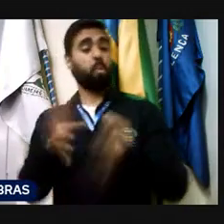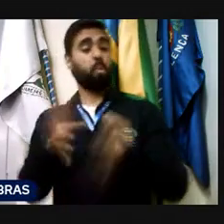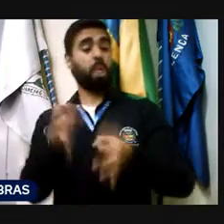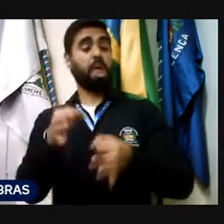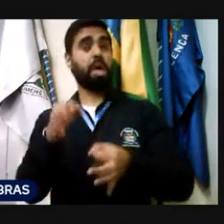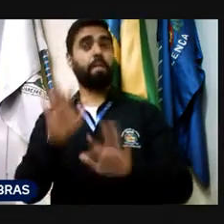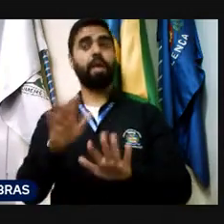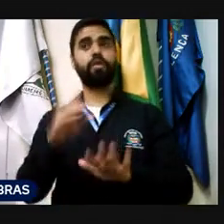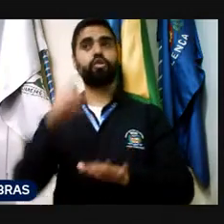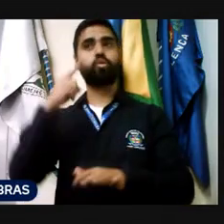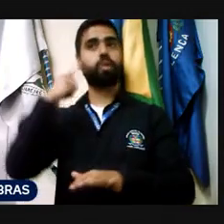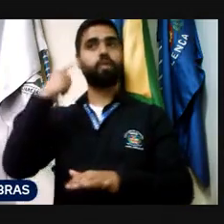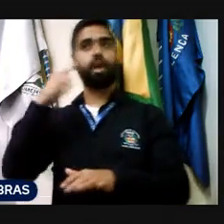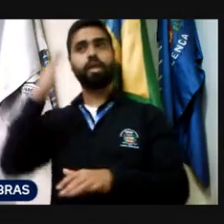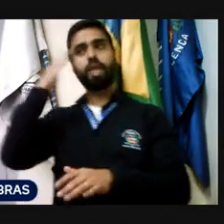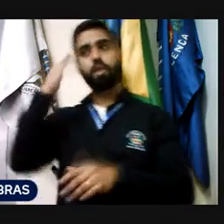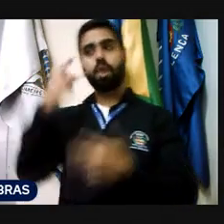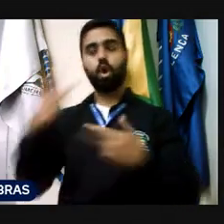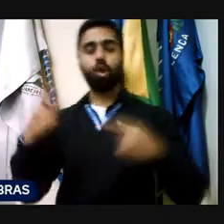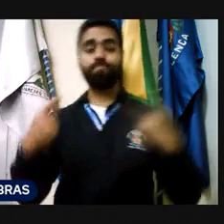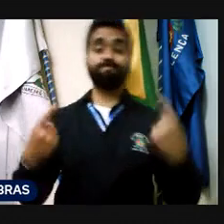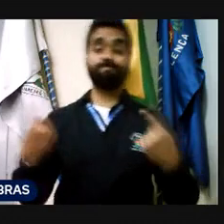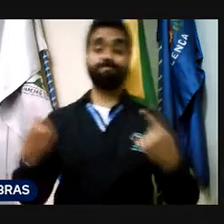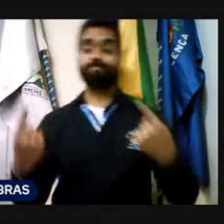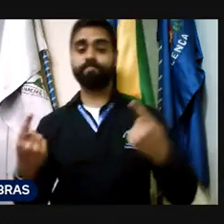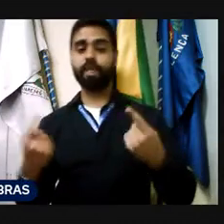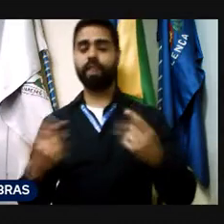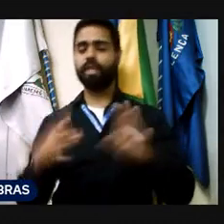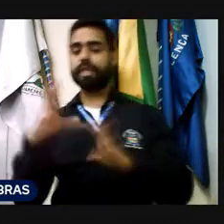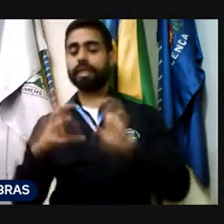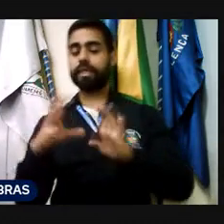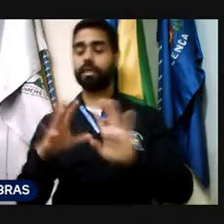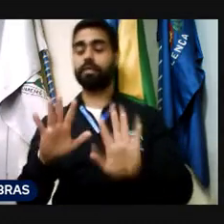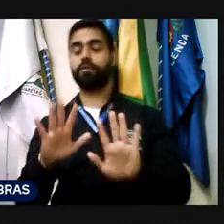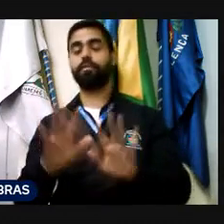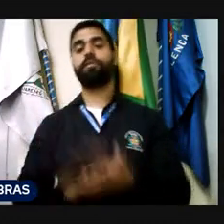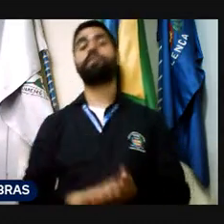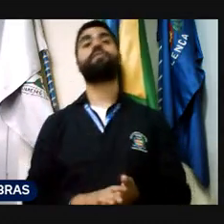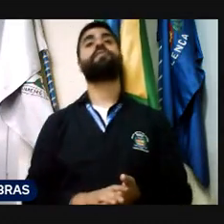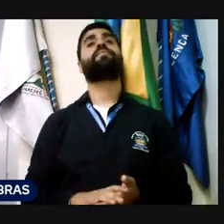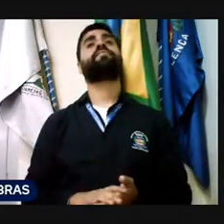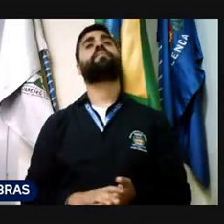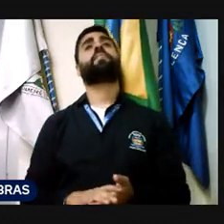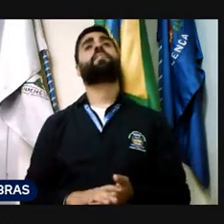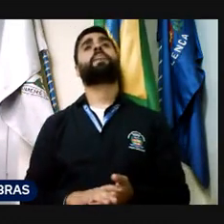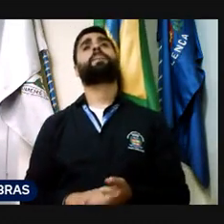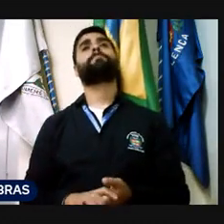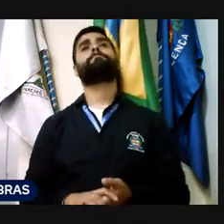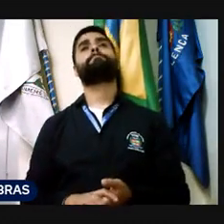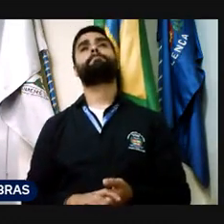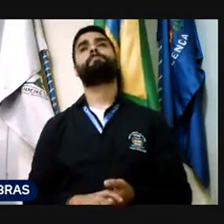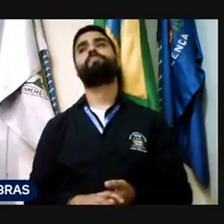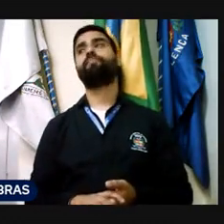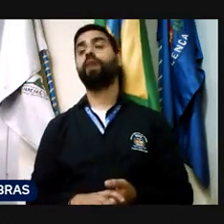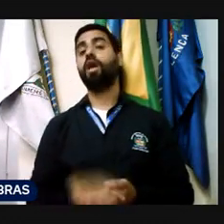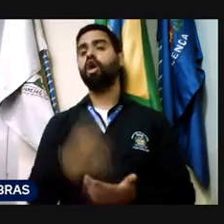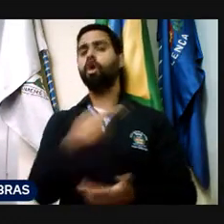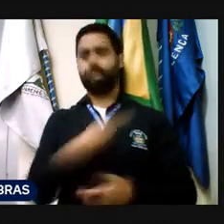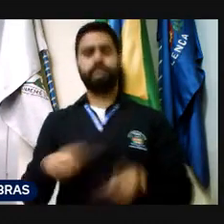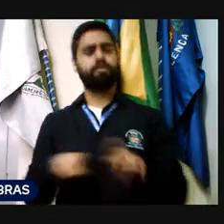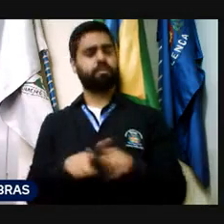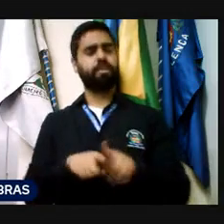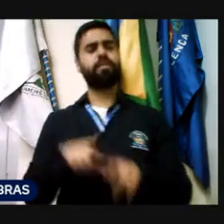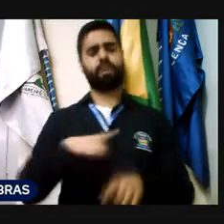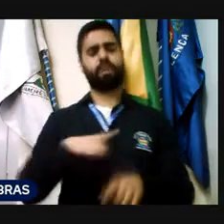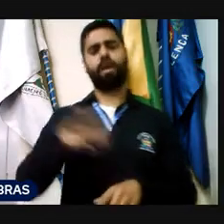advogado entende uma coisa, o outro entende outra. E assim é que vive a área jurídica. E Vossa Excelência,